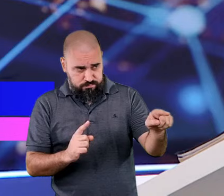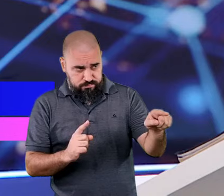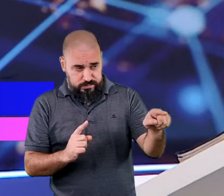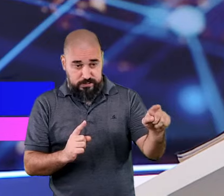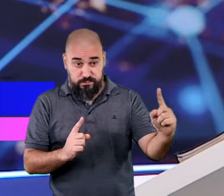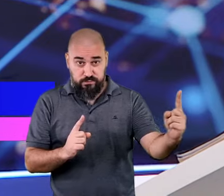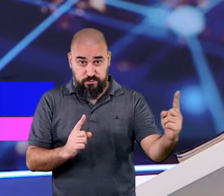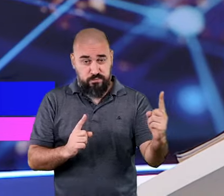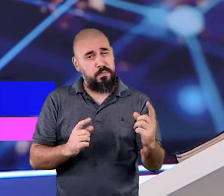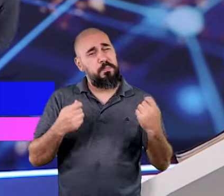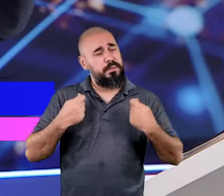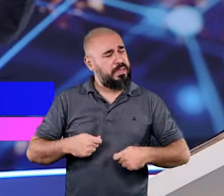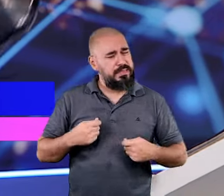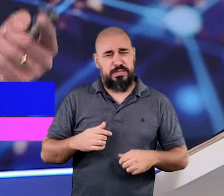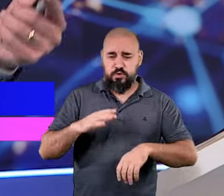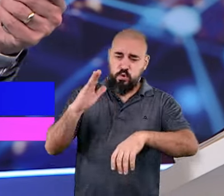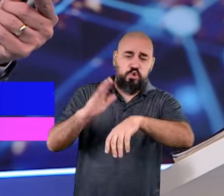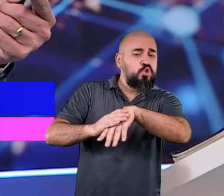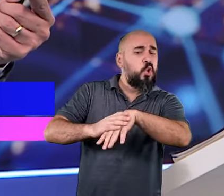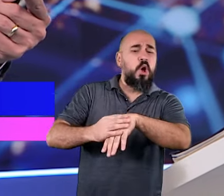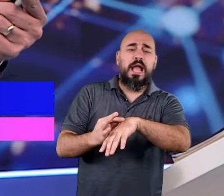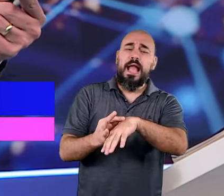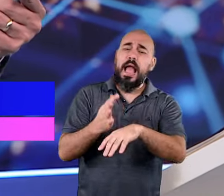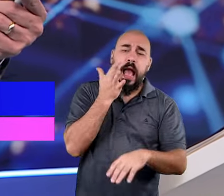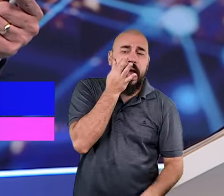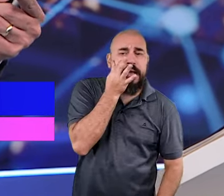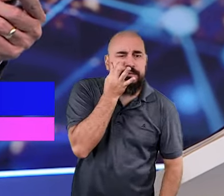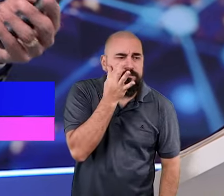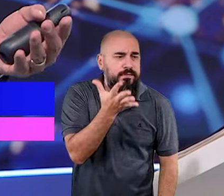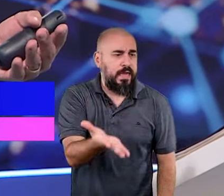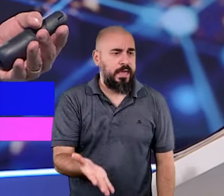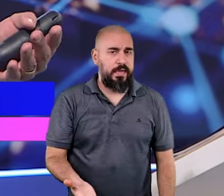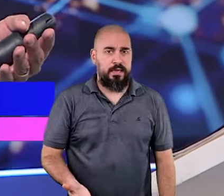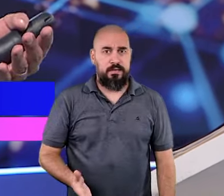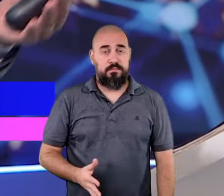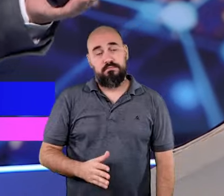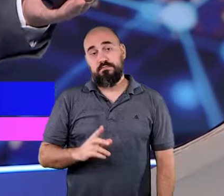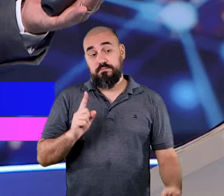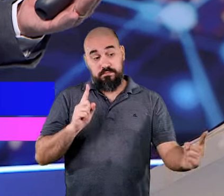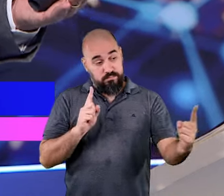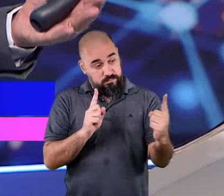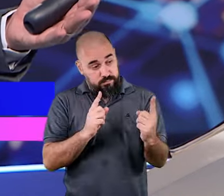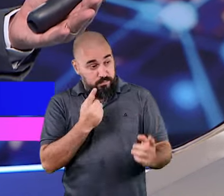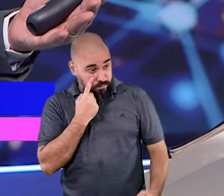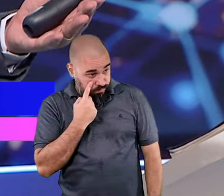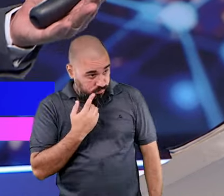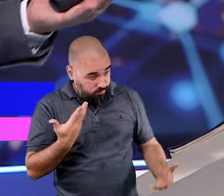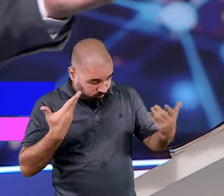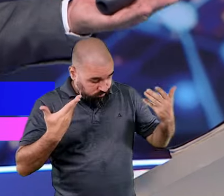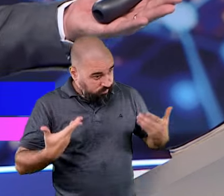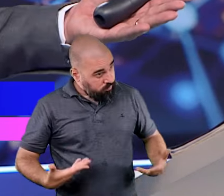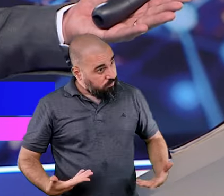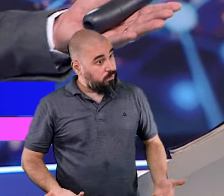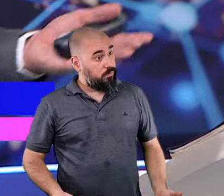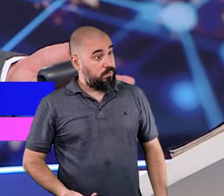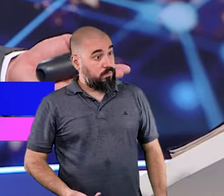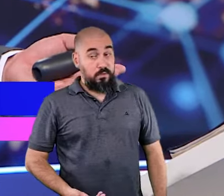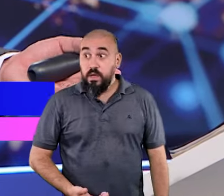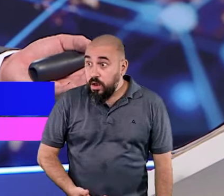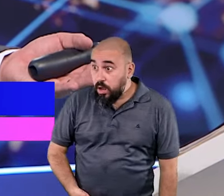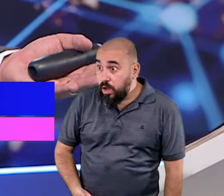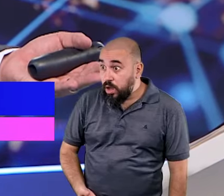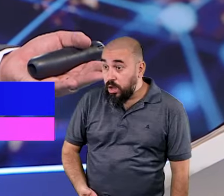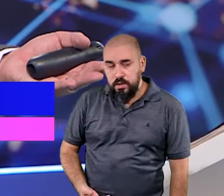tocar as feridas de Jesus. E Jesus aparece para Tomé e fala assim: Tomé, sou eu, Jesus, teu amigo, toca as